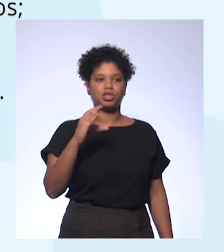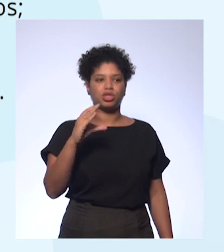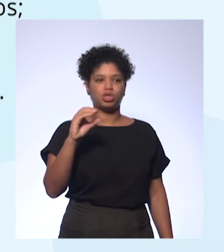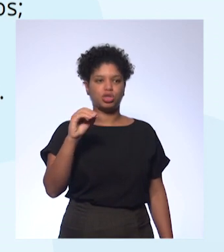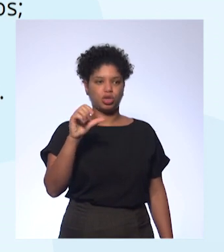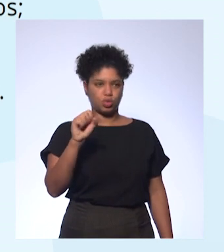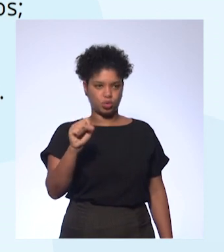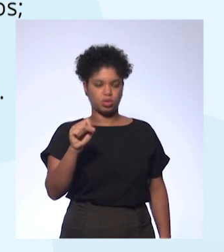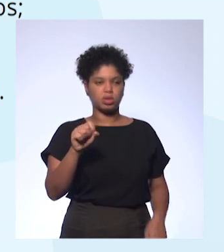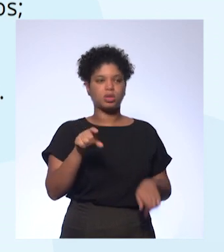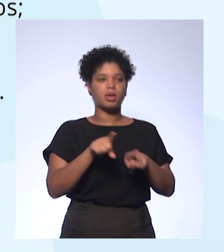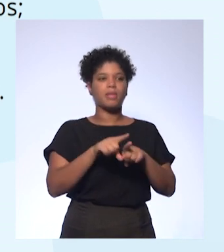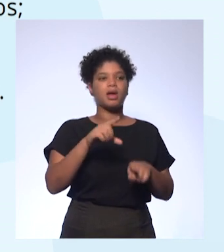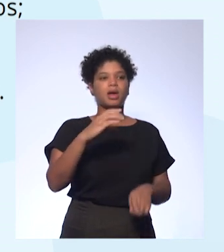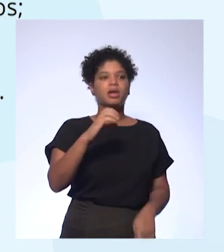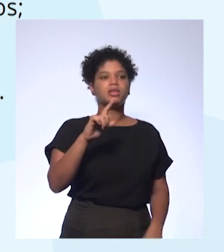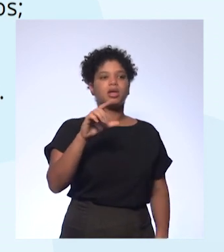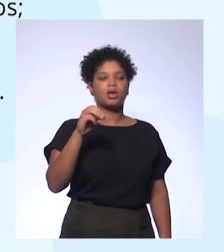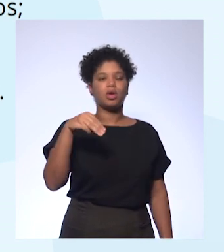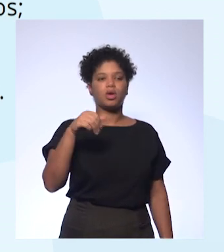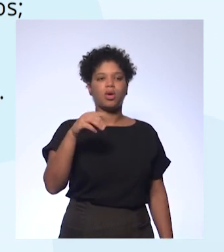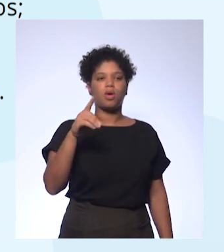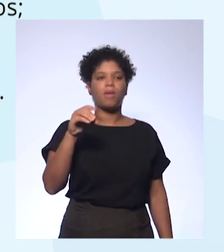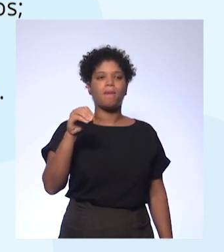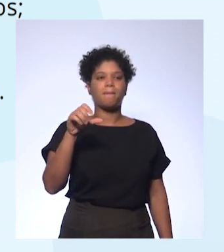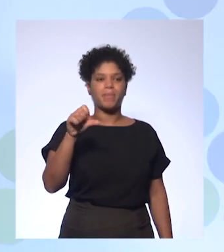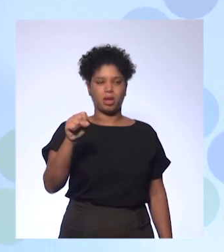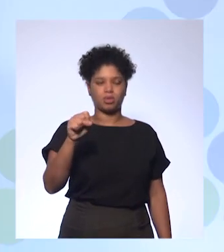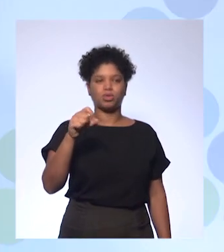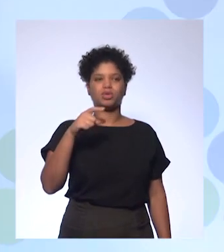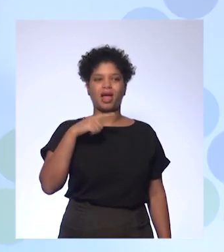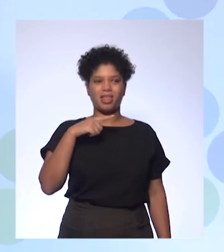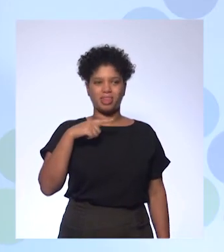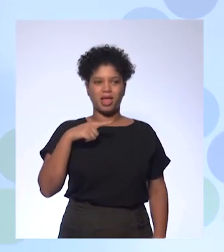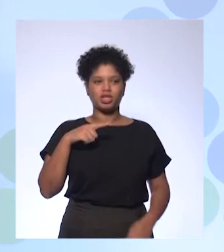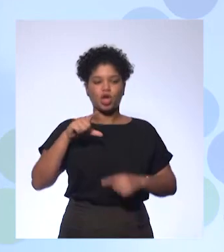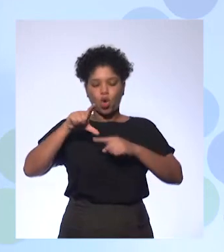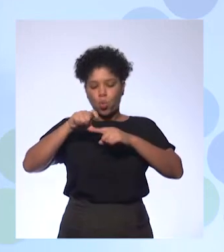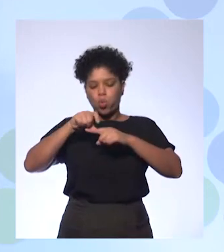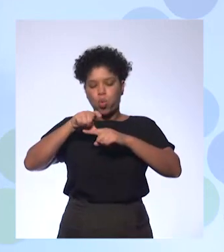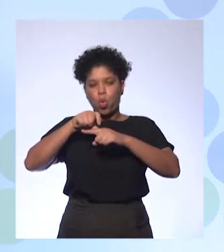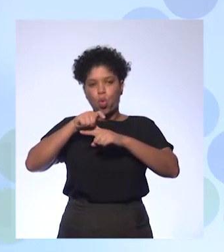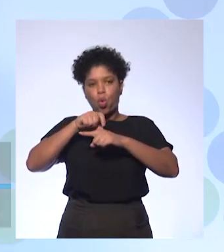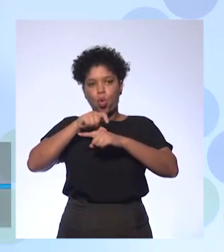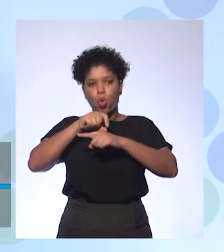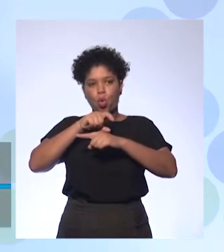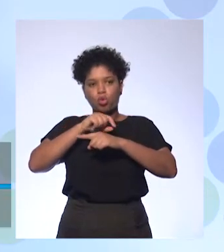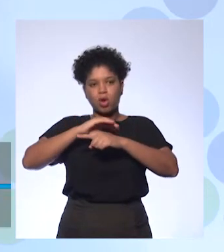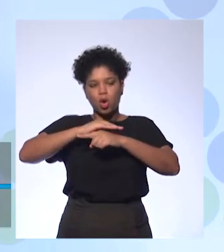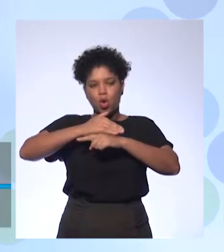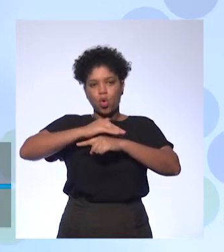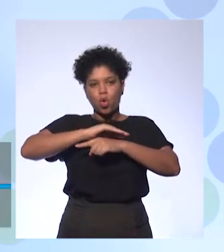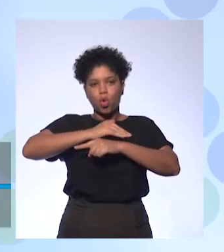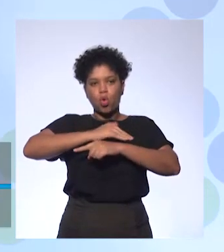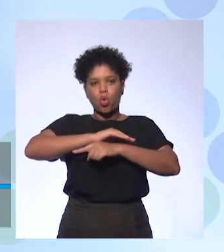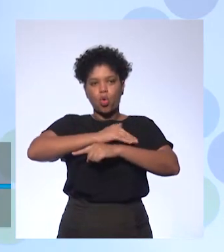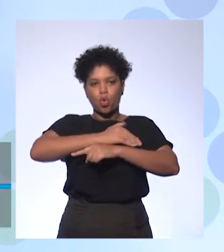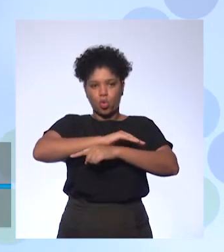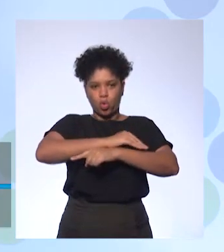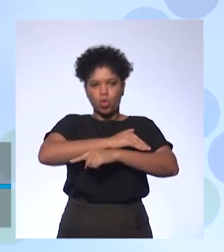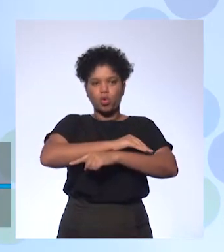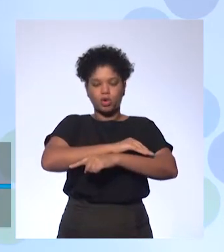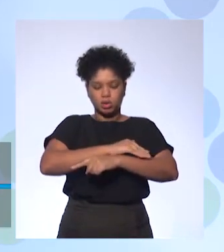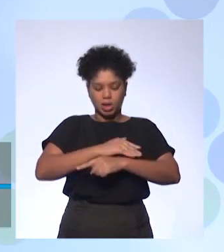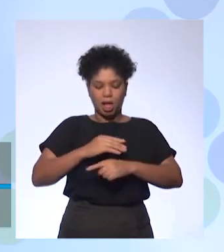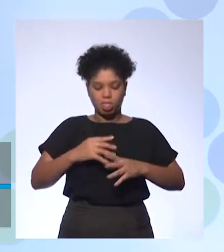Então já possui já aquela, né, o mesoderma ali revestindo totalmente as vísceras,